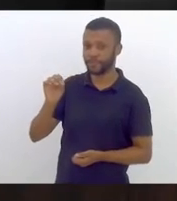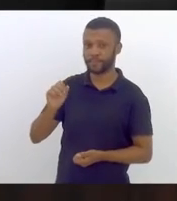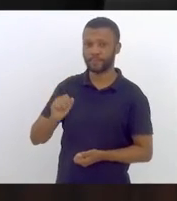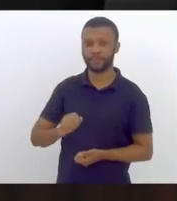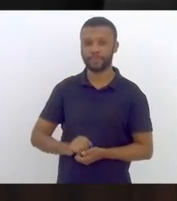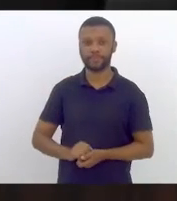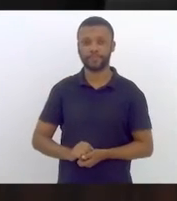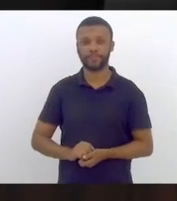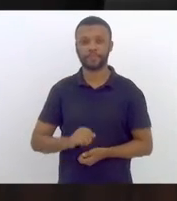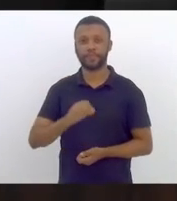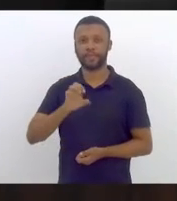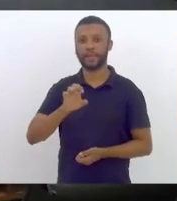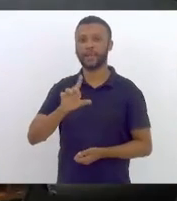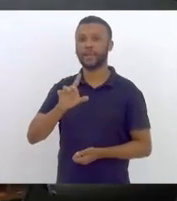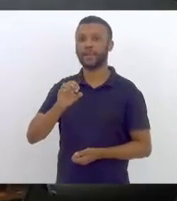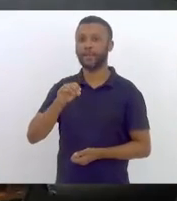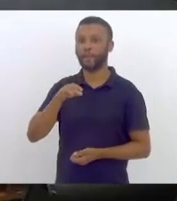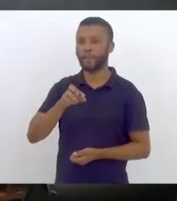Eliomar,